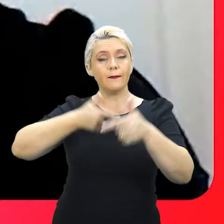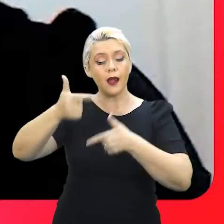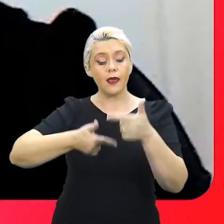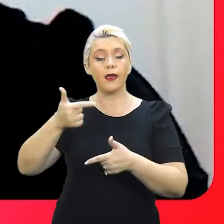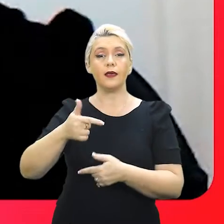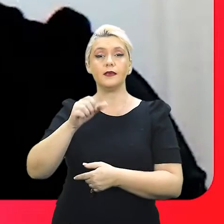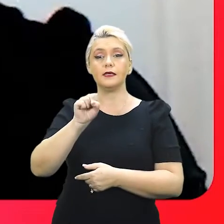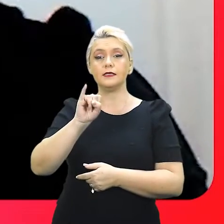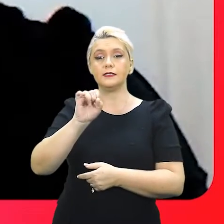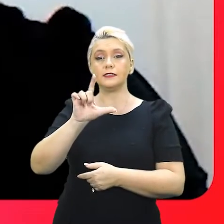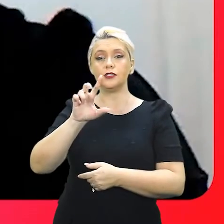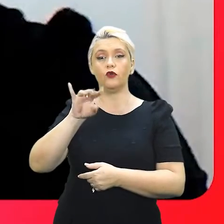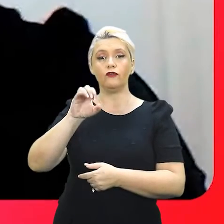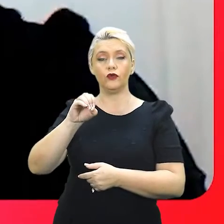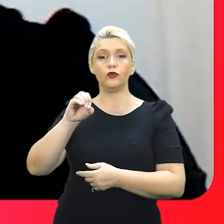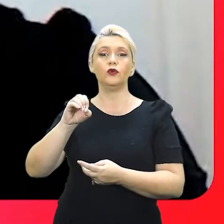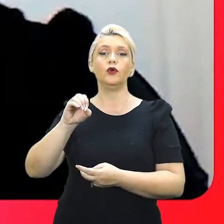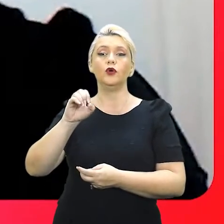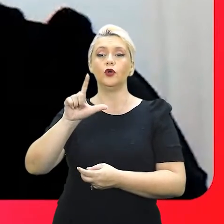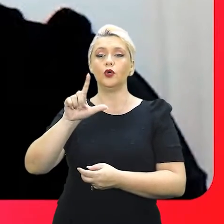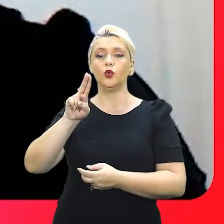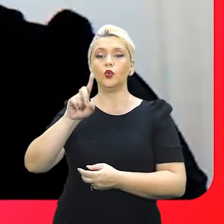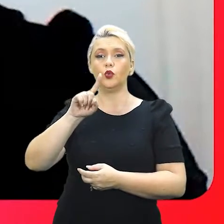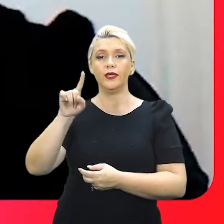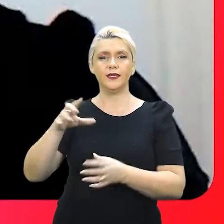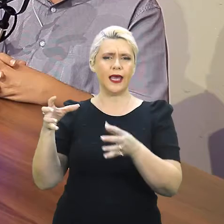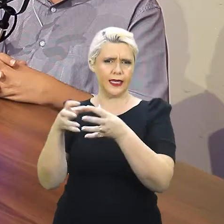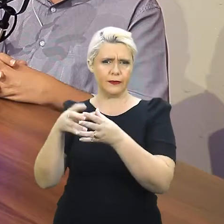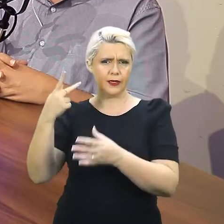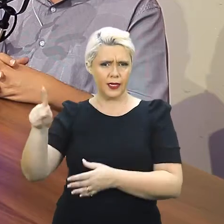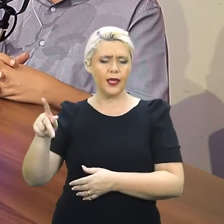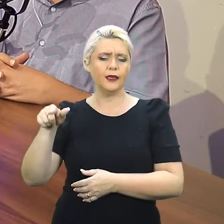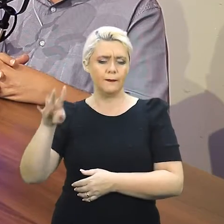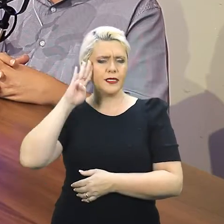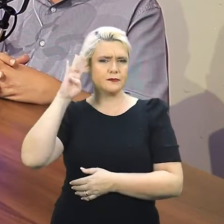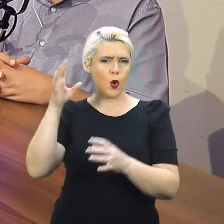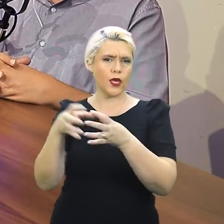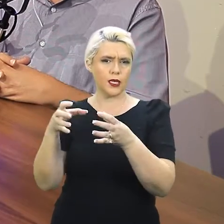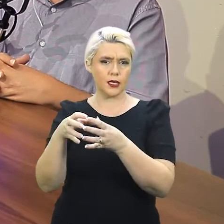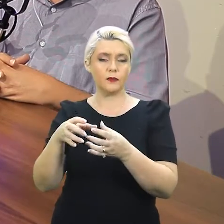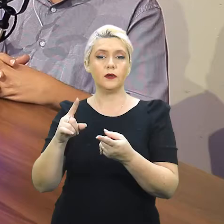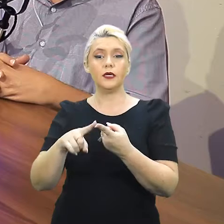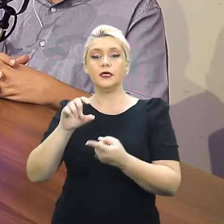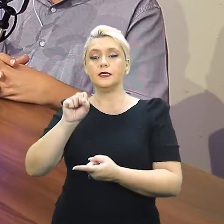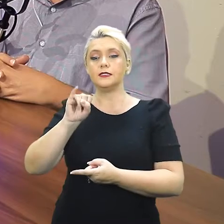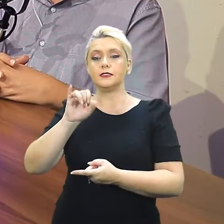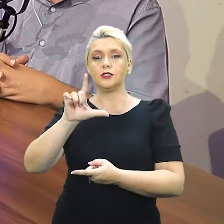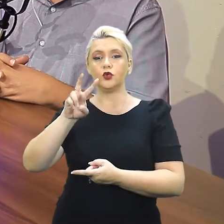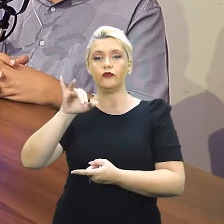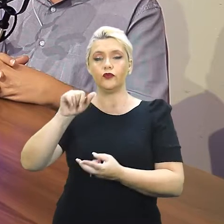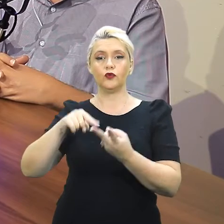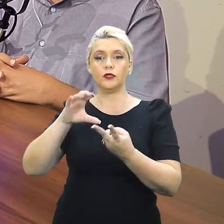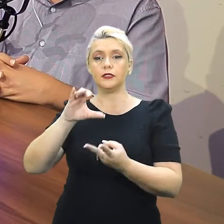Ciro José, com o Flávio Prado, era a equipe titular, era essa, Silvio, Ciro,